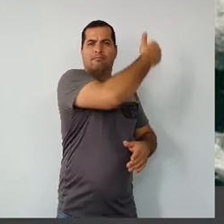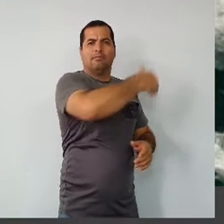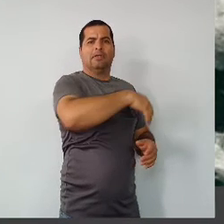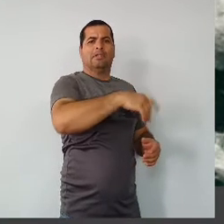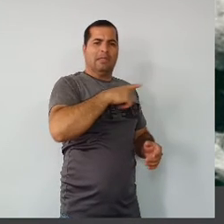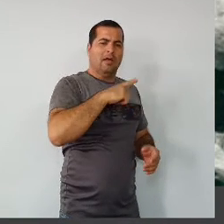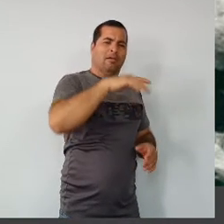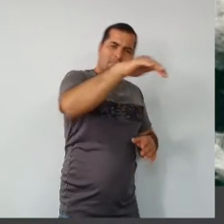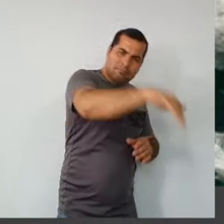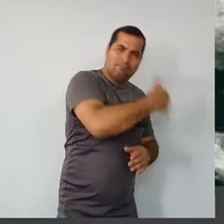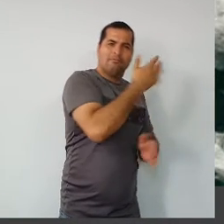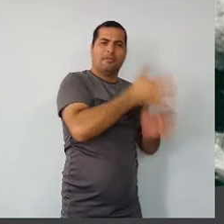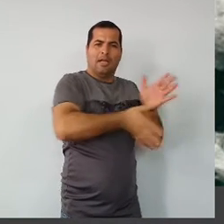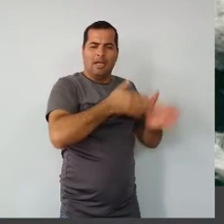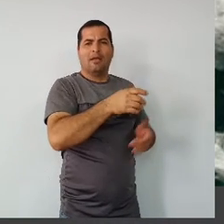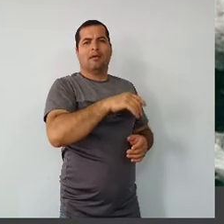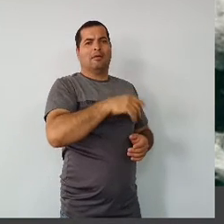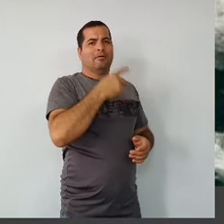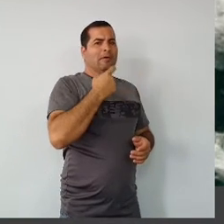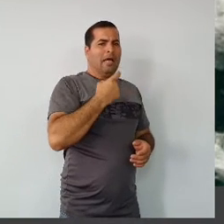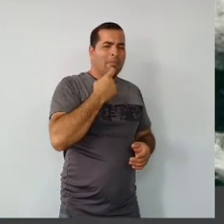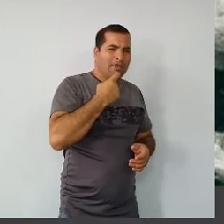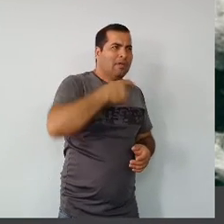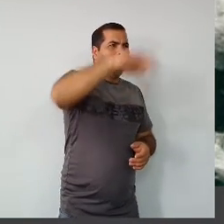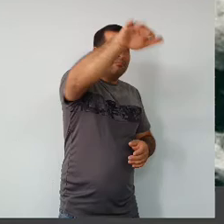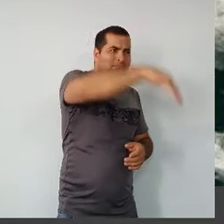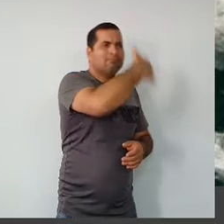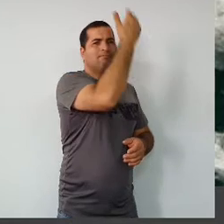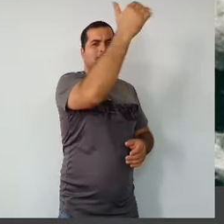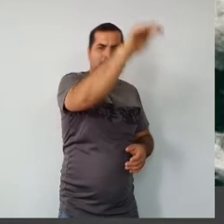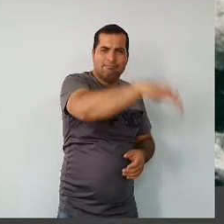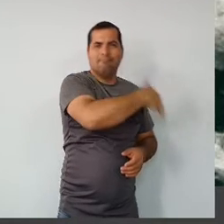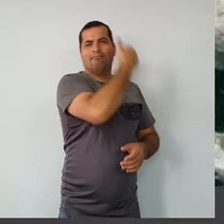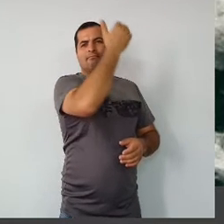pessoas, então Campinas,